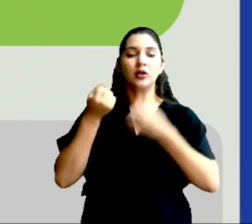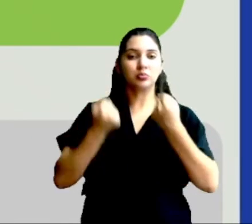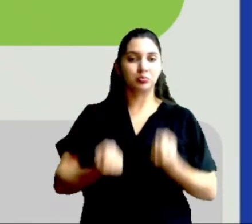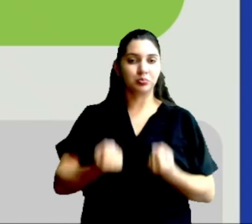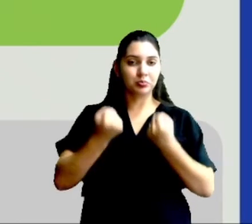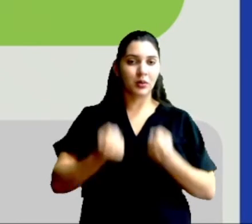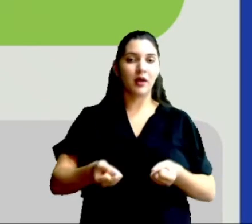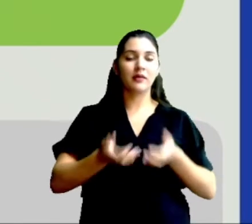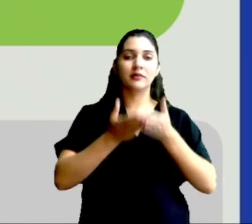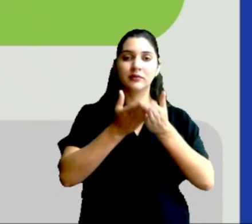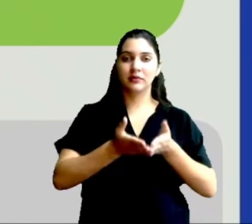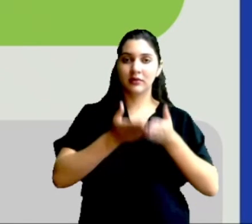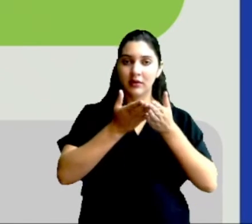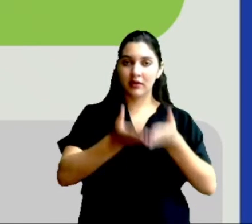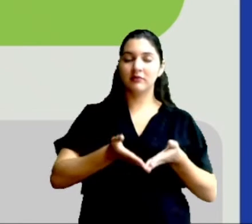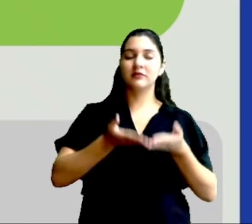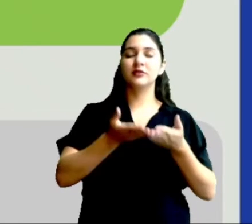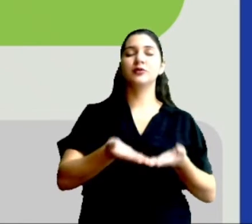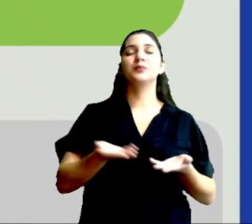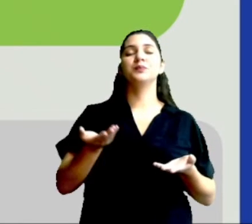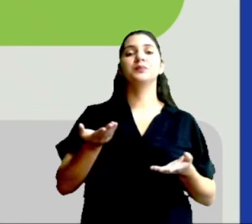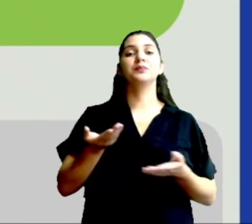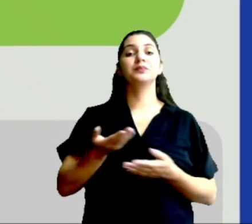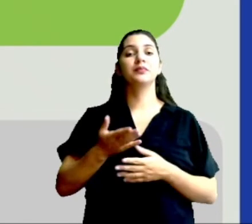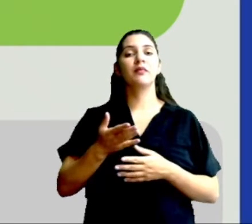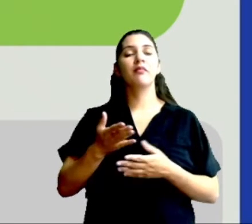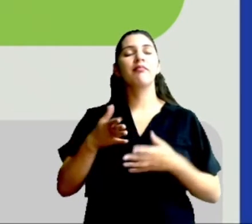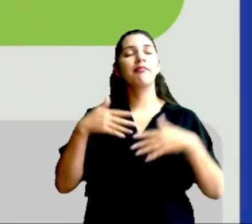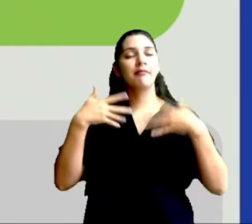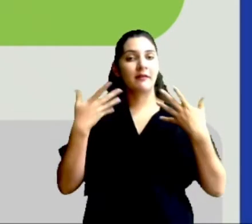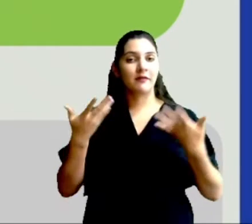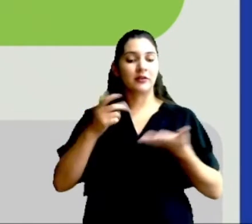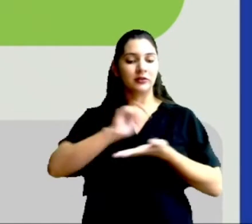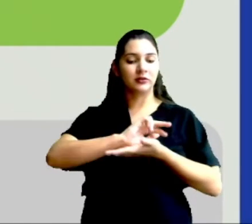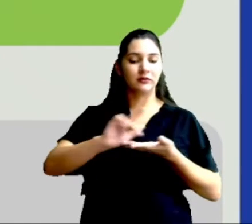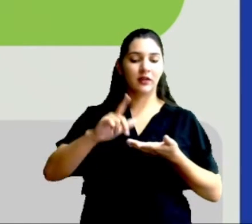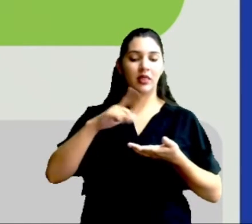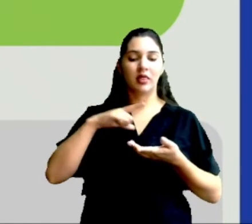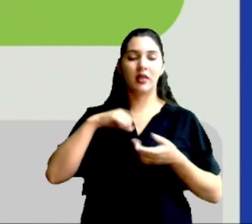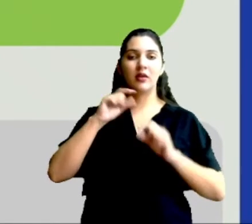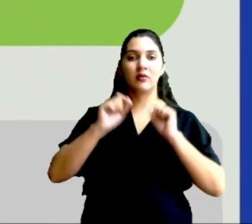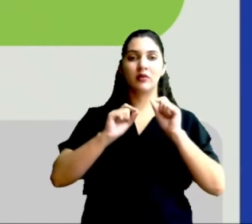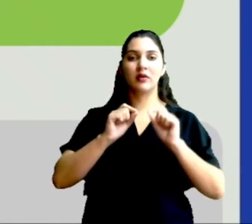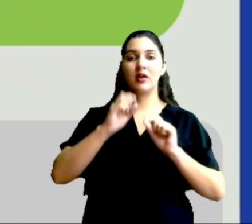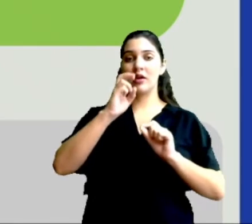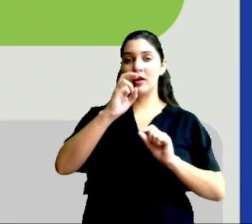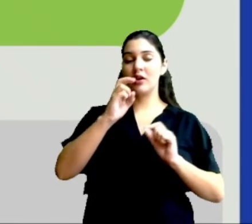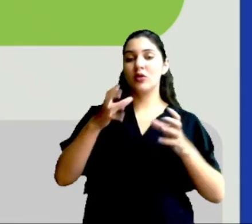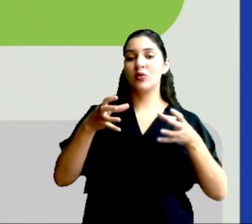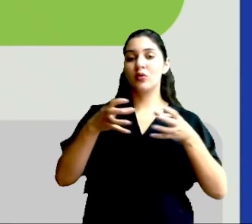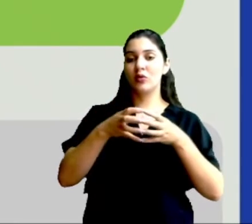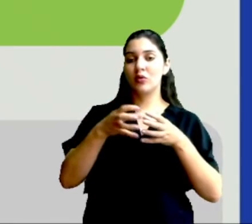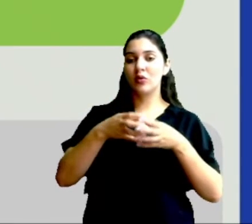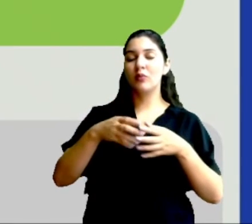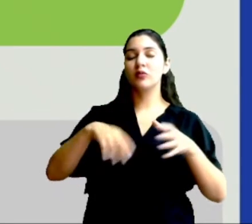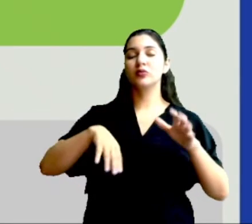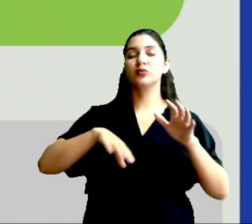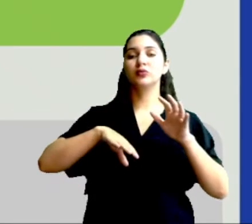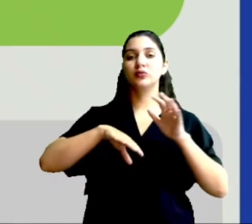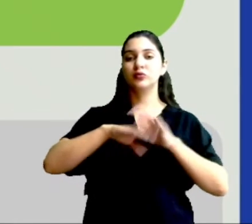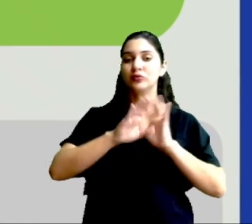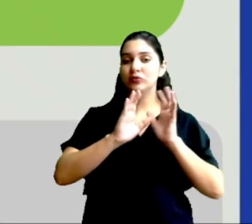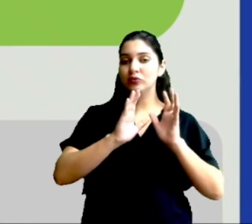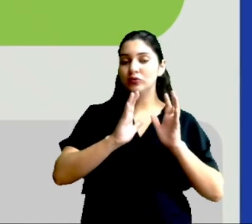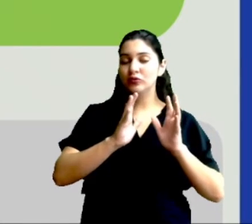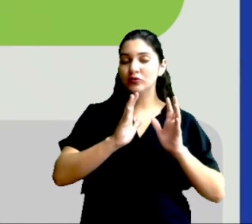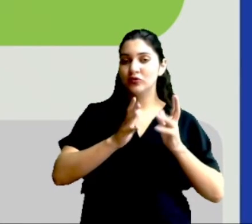do navio na calha do estaleiro. Enfim, gente, também, ó, quinto grupo que no jogo do bicho corresponde